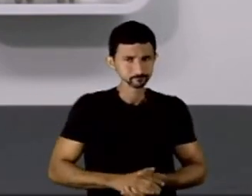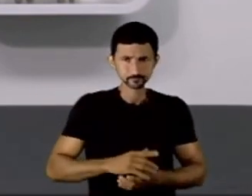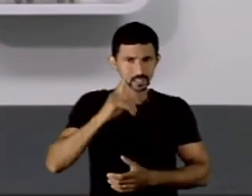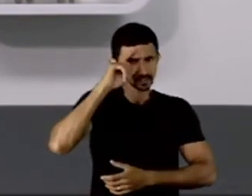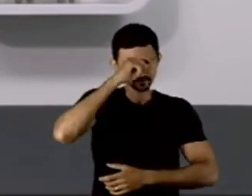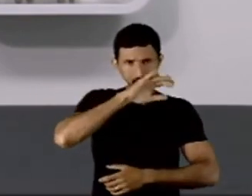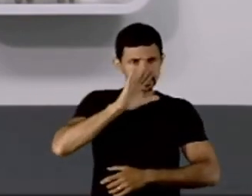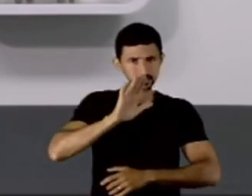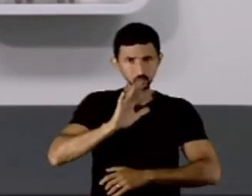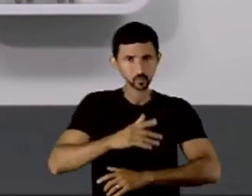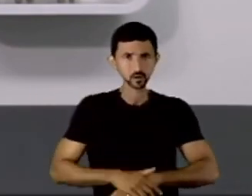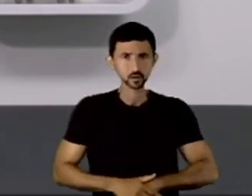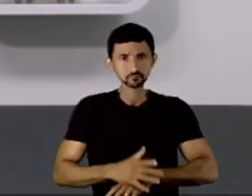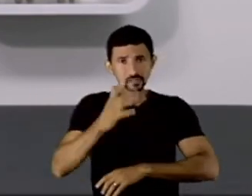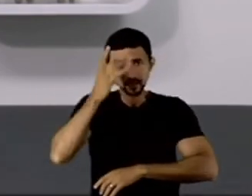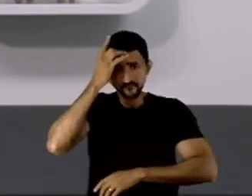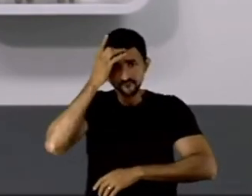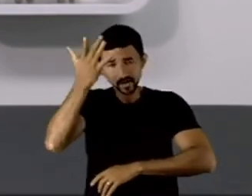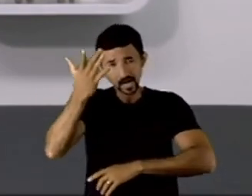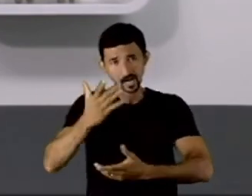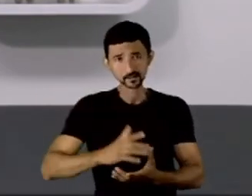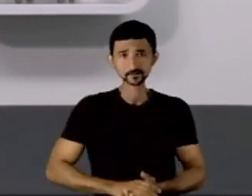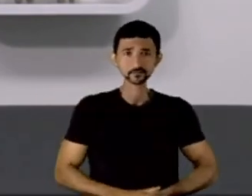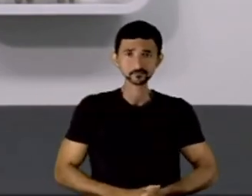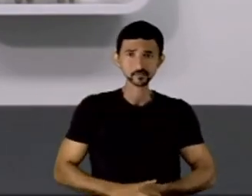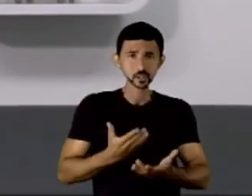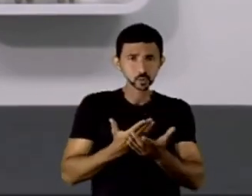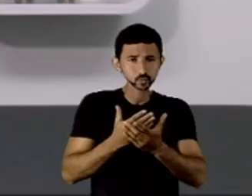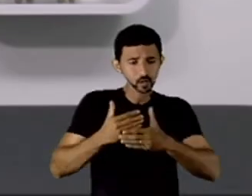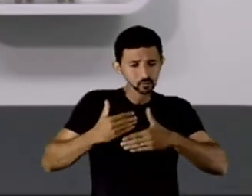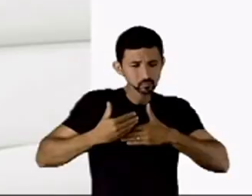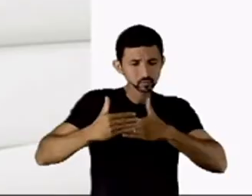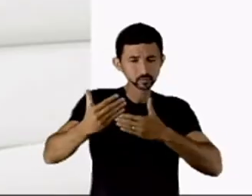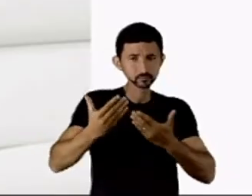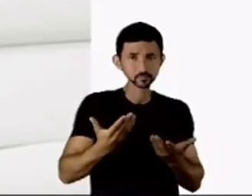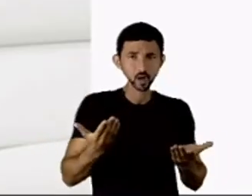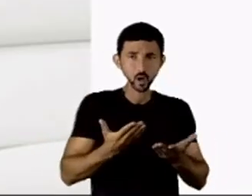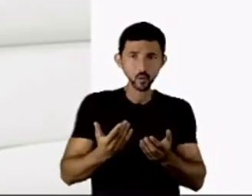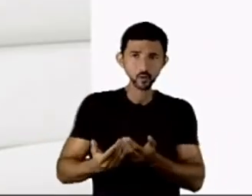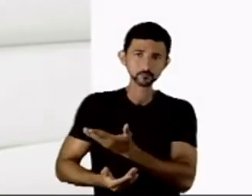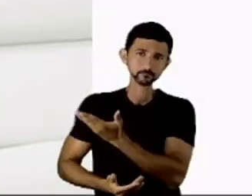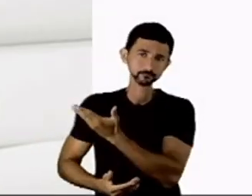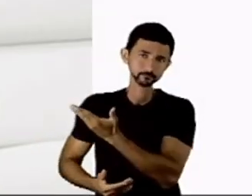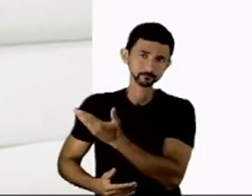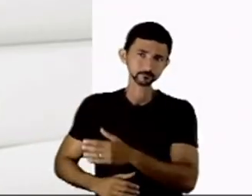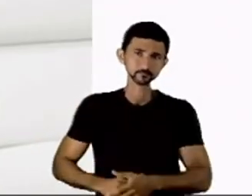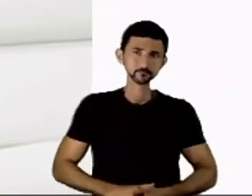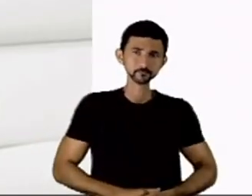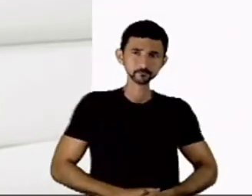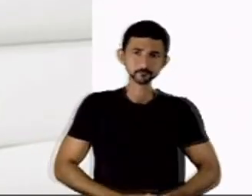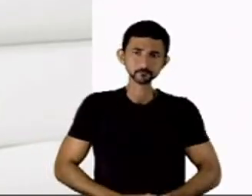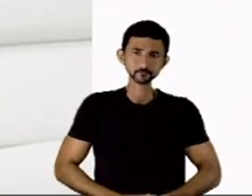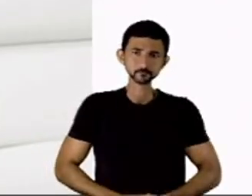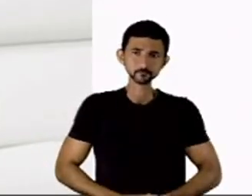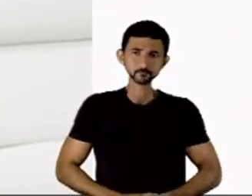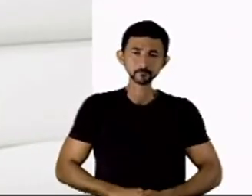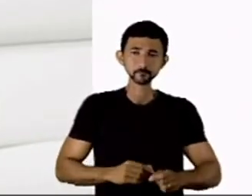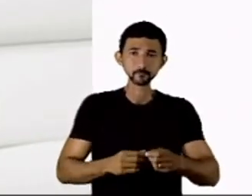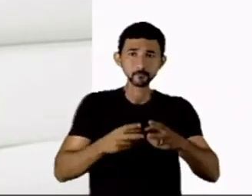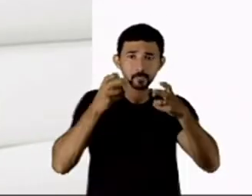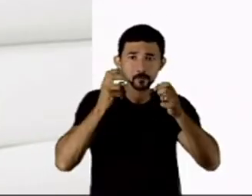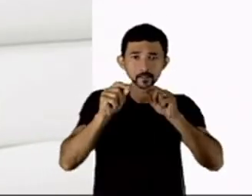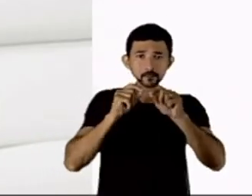difícil, precisa só uma observação. E a gente vai avançar agora, tá? Aqui para nossa tela. E você